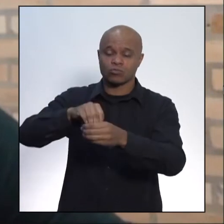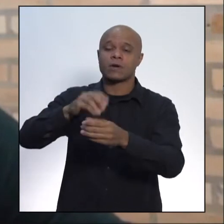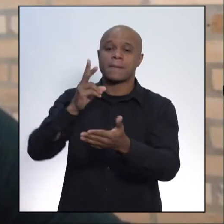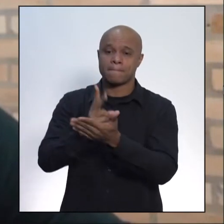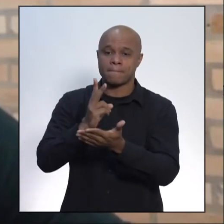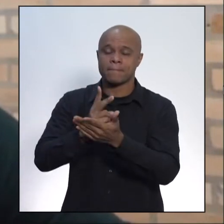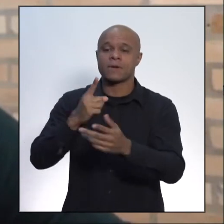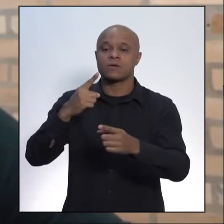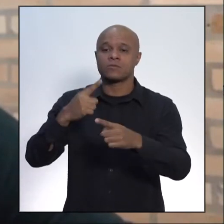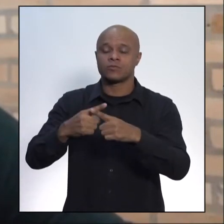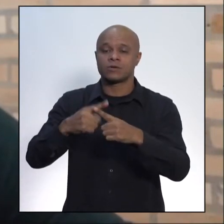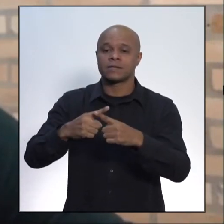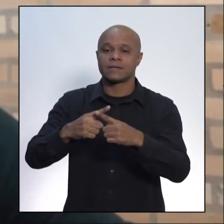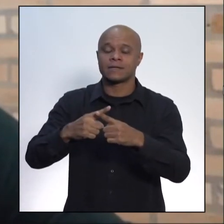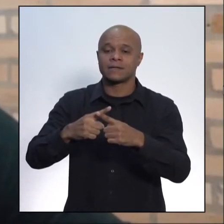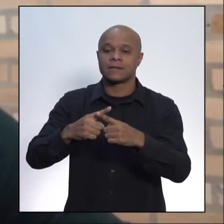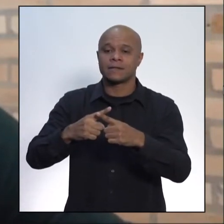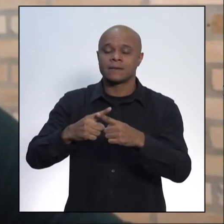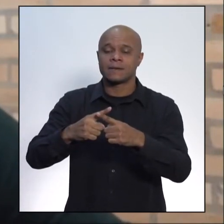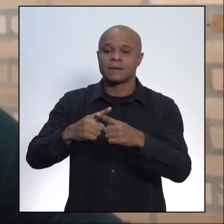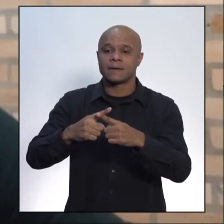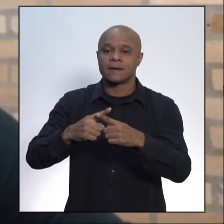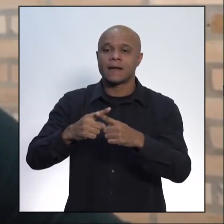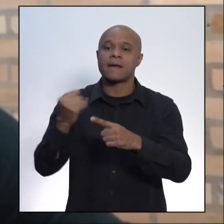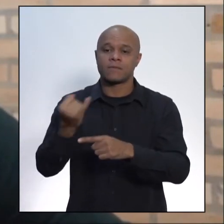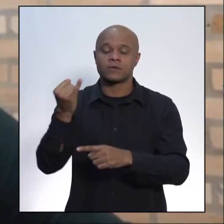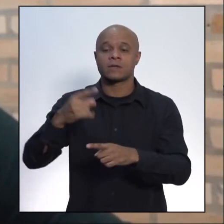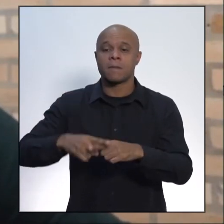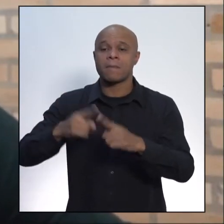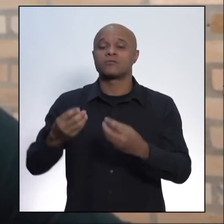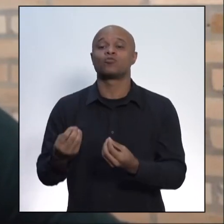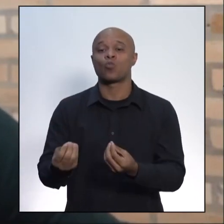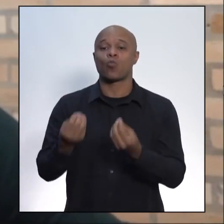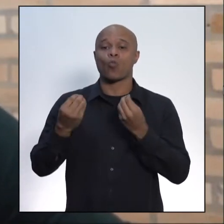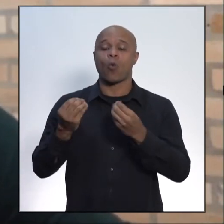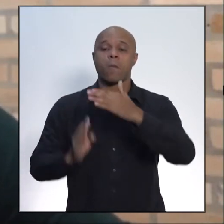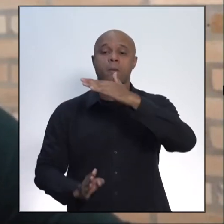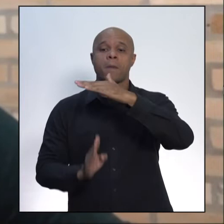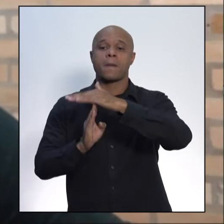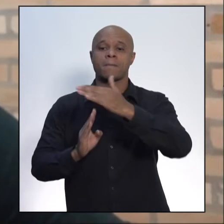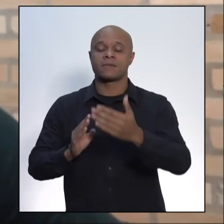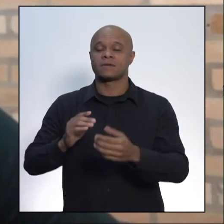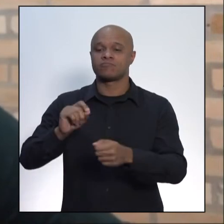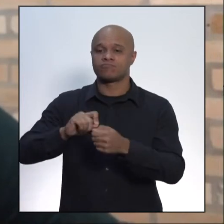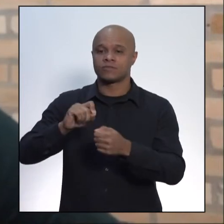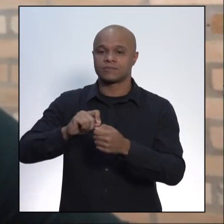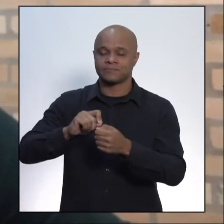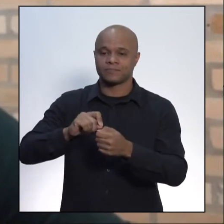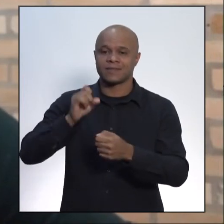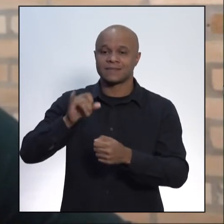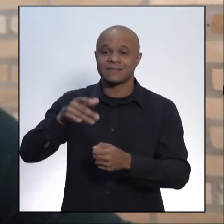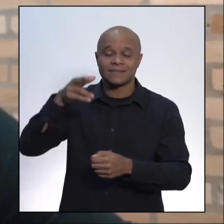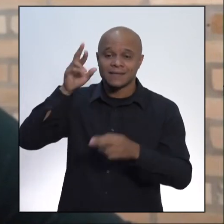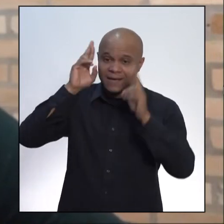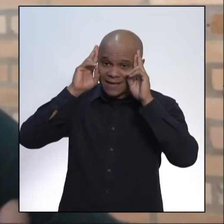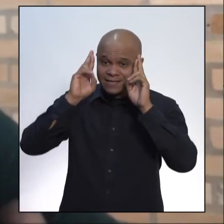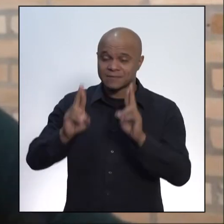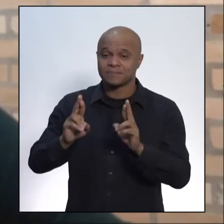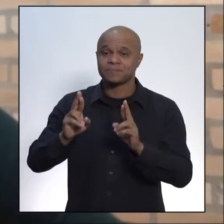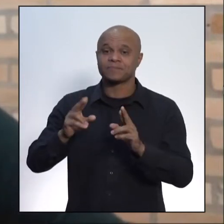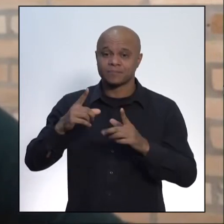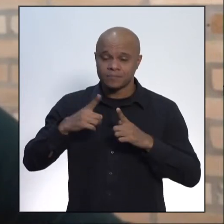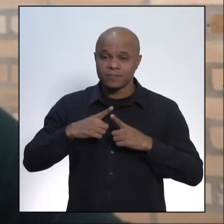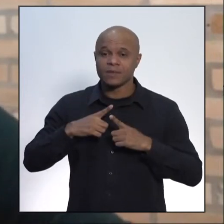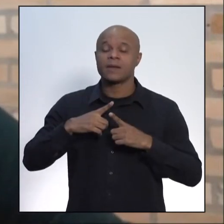problema é como a gente coloca esse limite. Se eu quero que meu aluno aprenda a ser respeitoso, o respeito precisa partir do professor, por